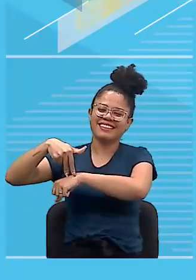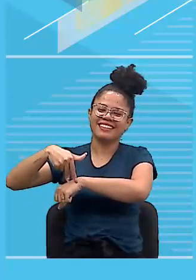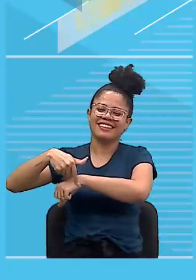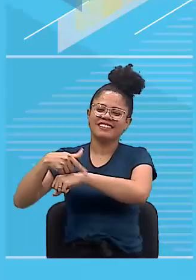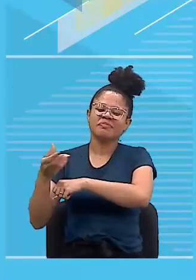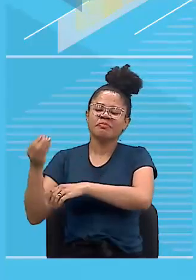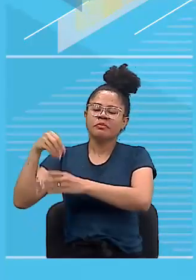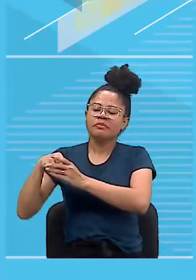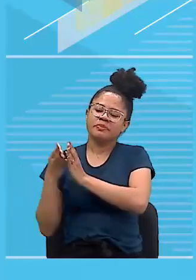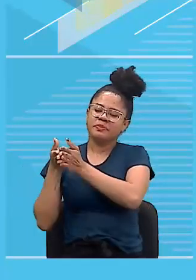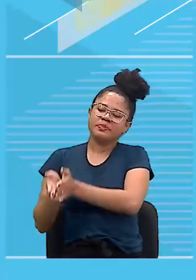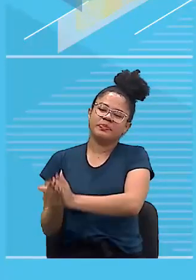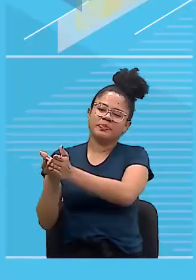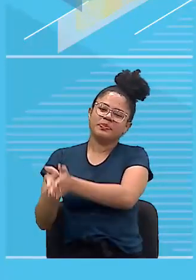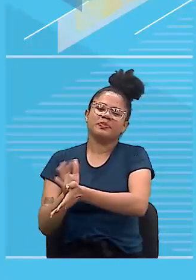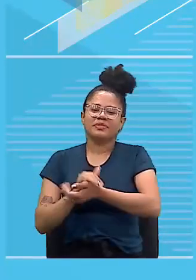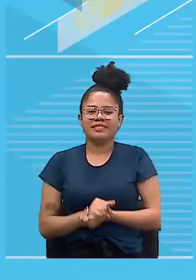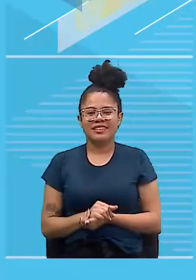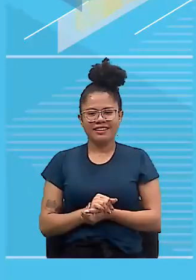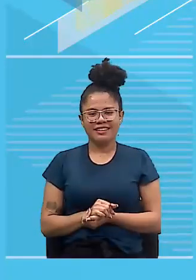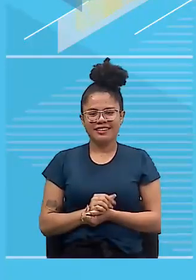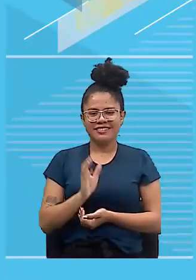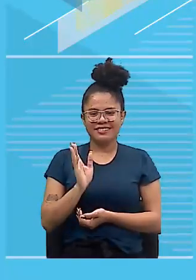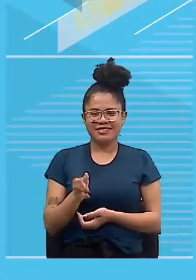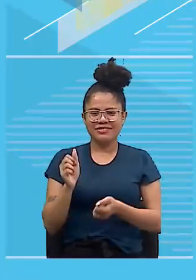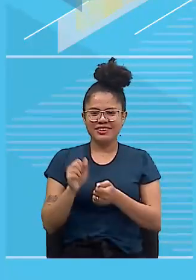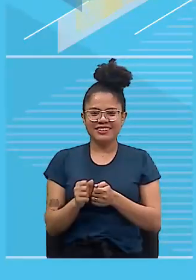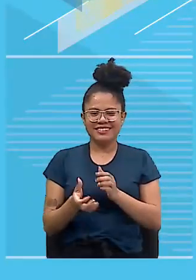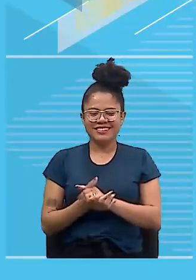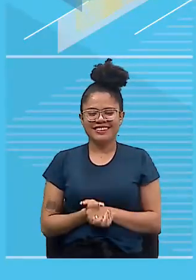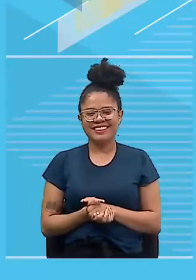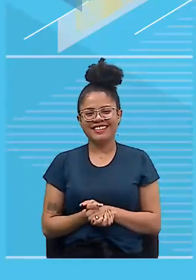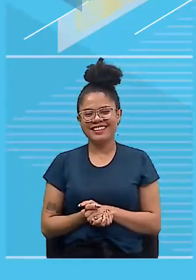mas bora Joyce sabe interpretar tudo